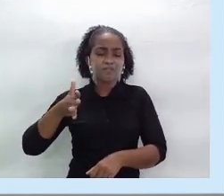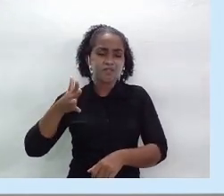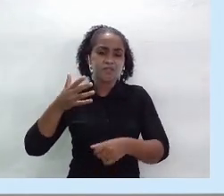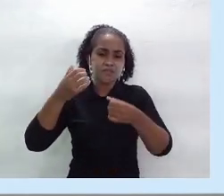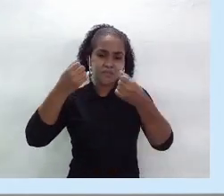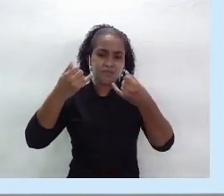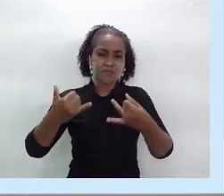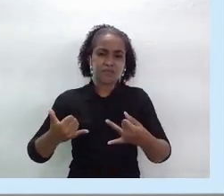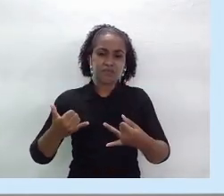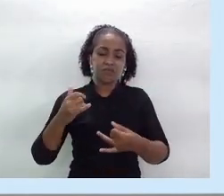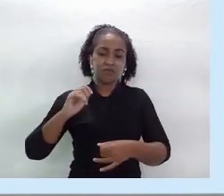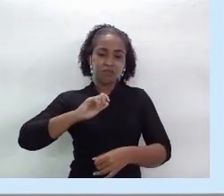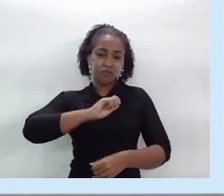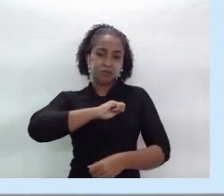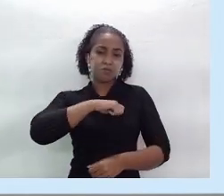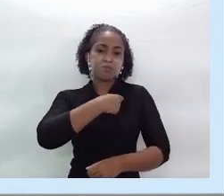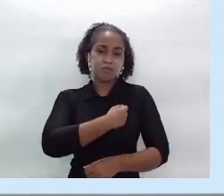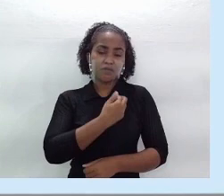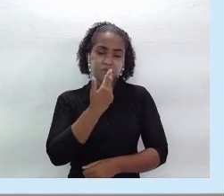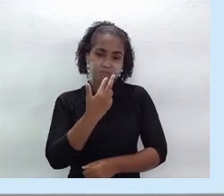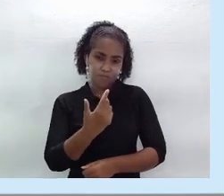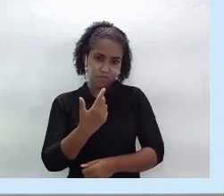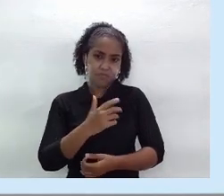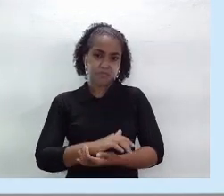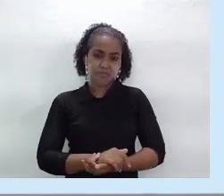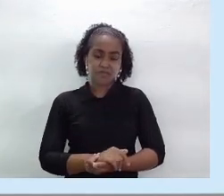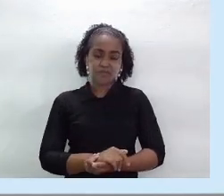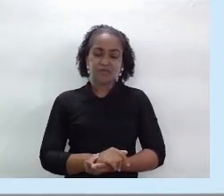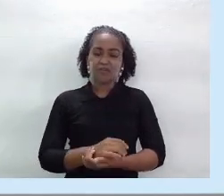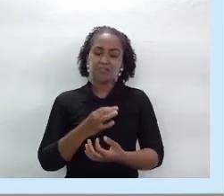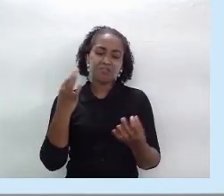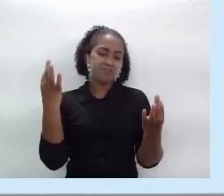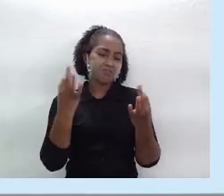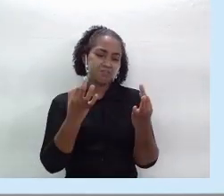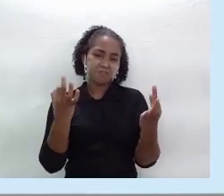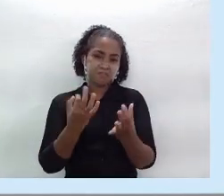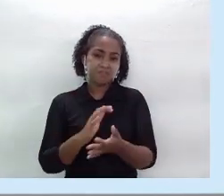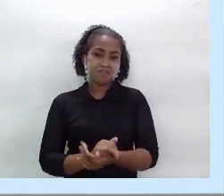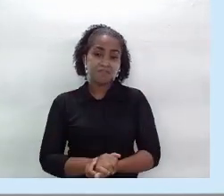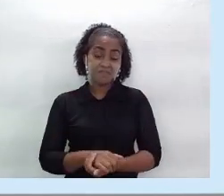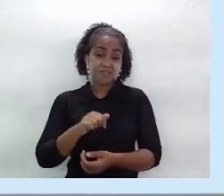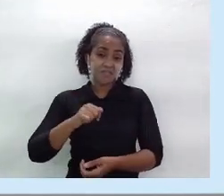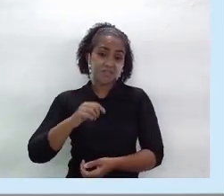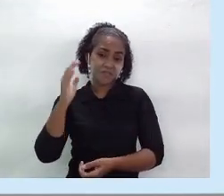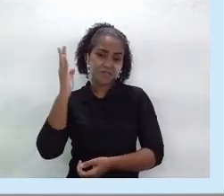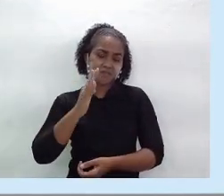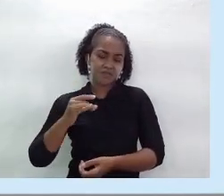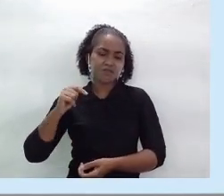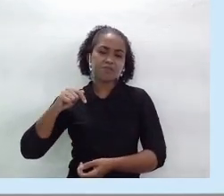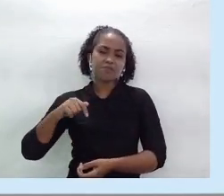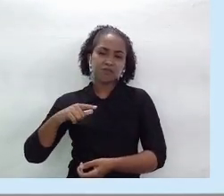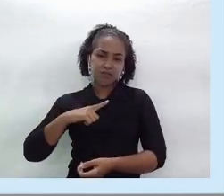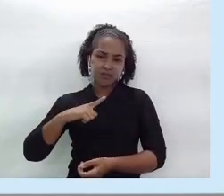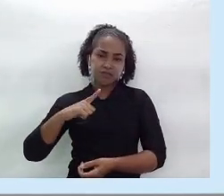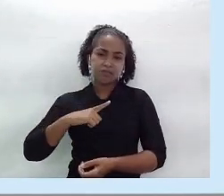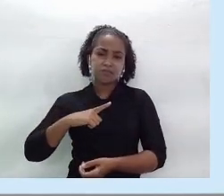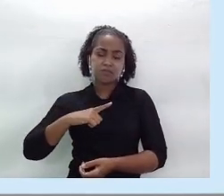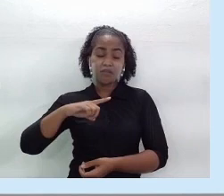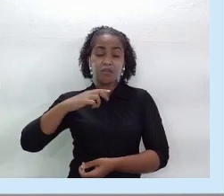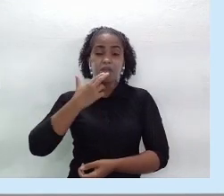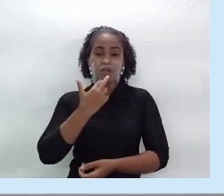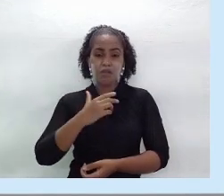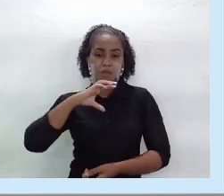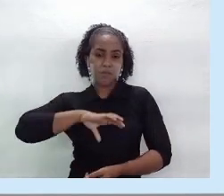falam espanhol. Então essa língua é muito linda. E aqui no Brasil a gente já vem aí a questão do